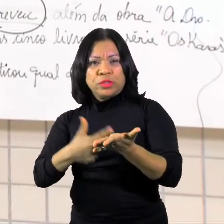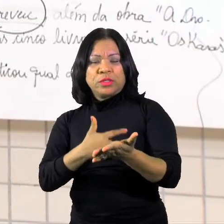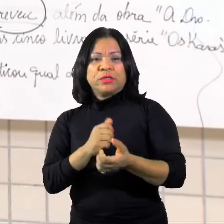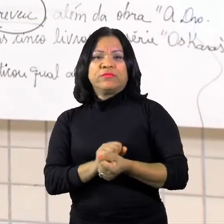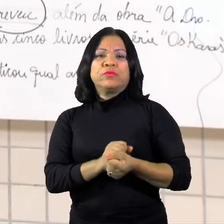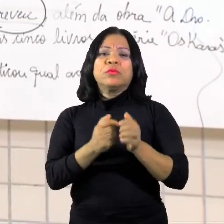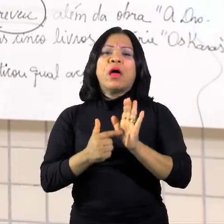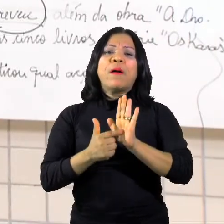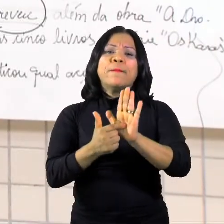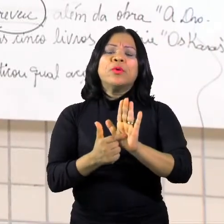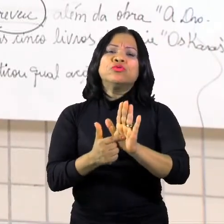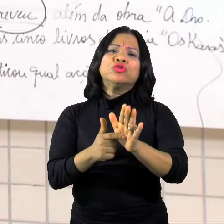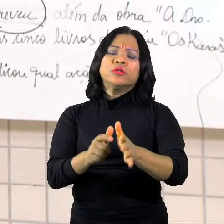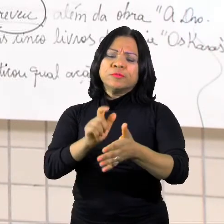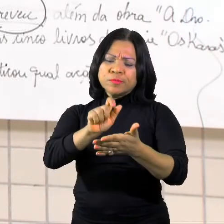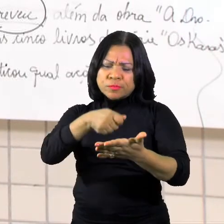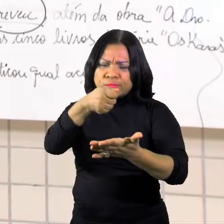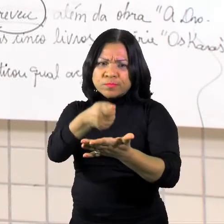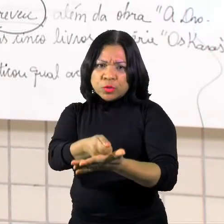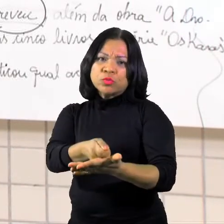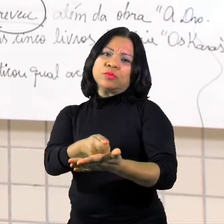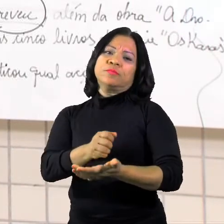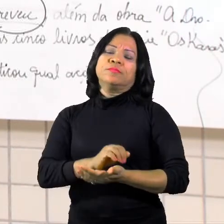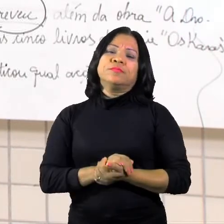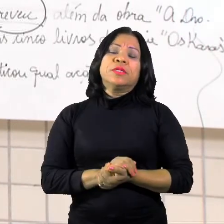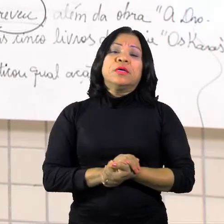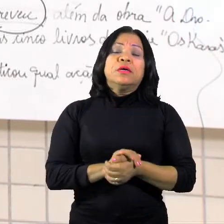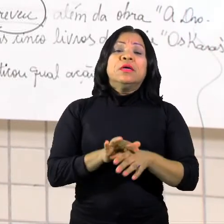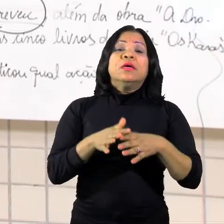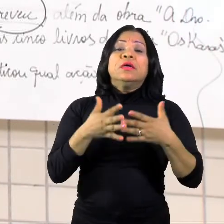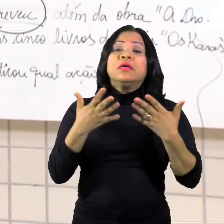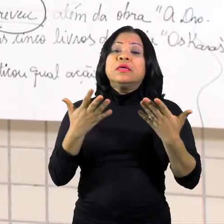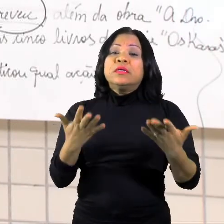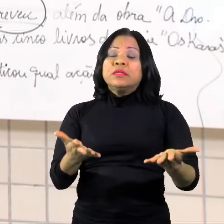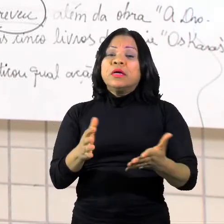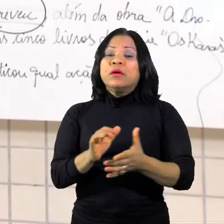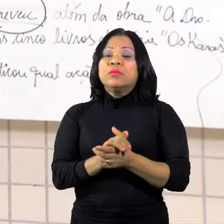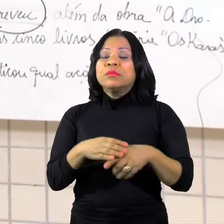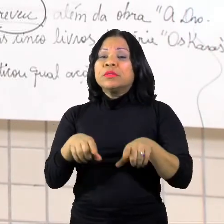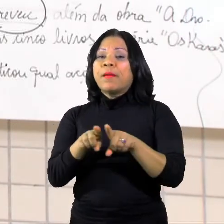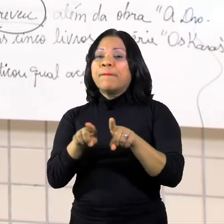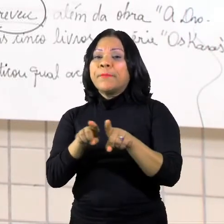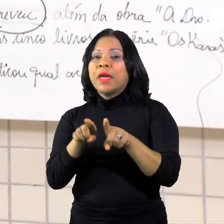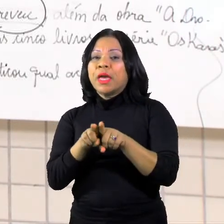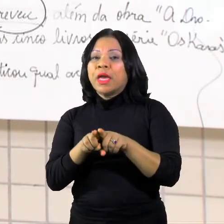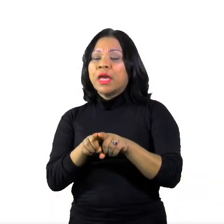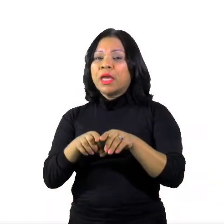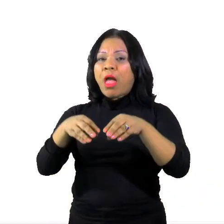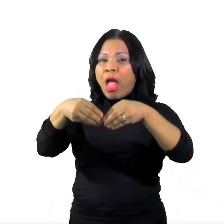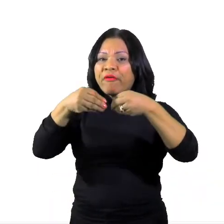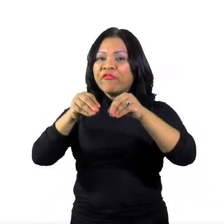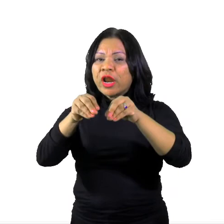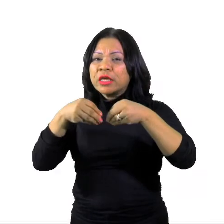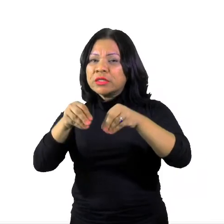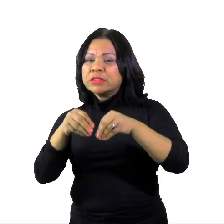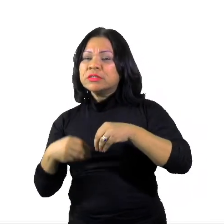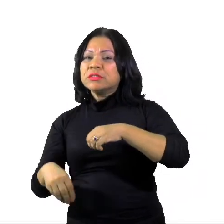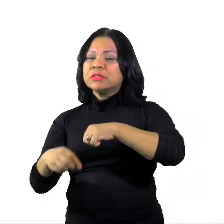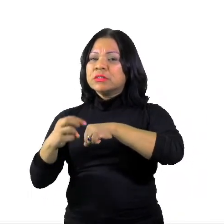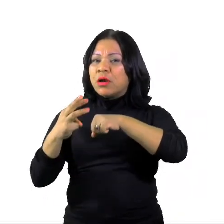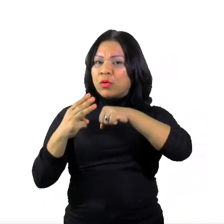quê? Um modo imperativo, uma ordem. E a flexão dos verbos? Eu tenho 3 tipos de flexões: